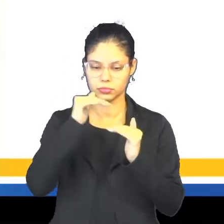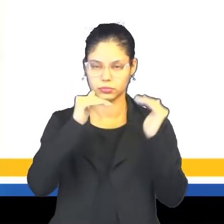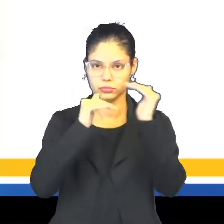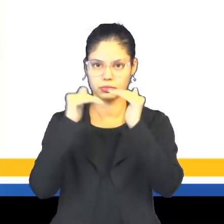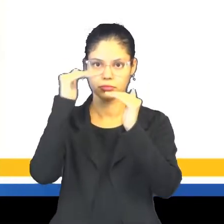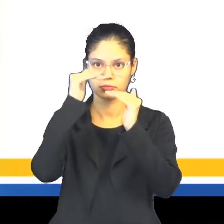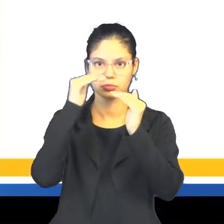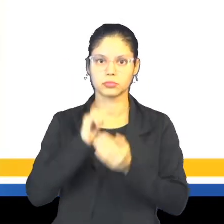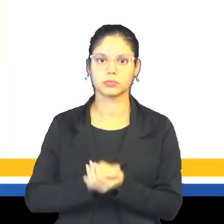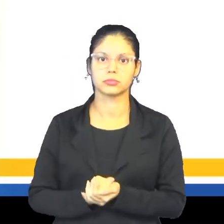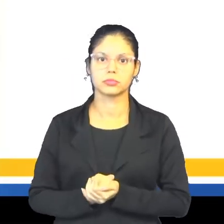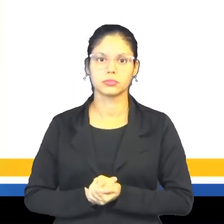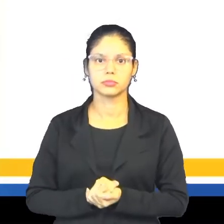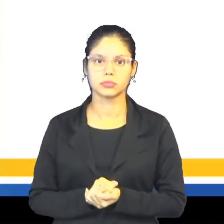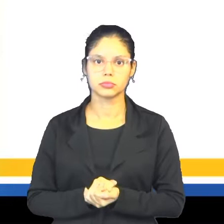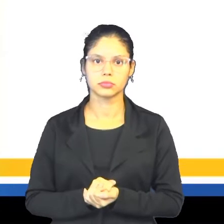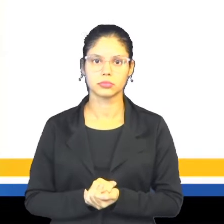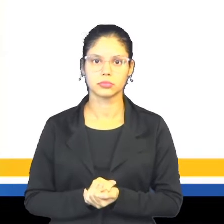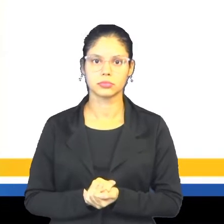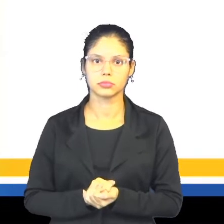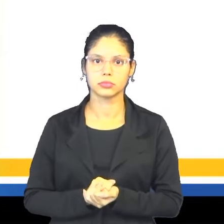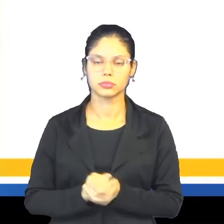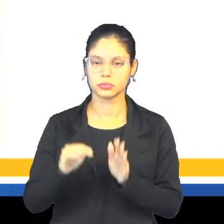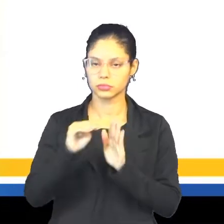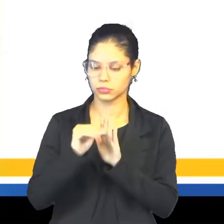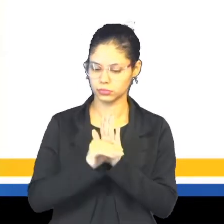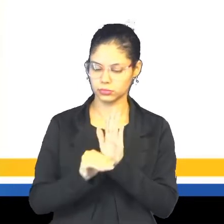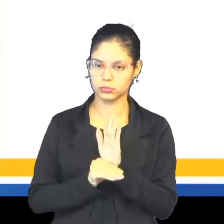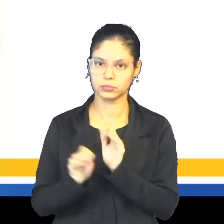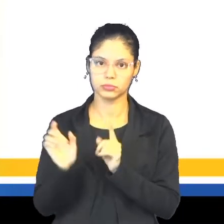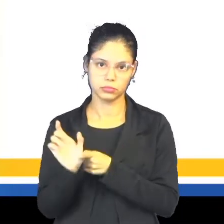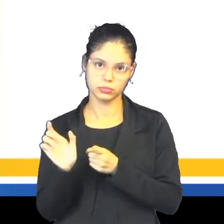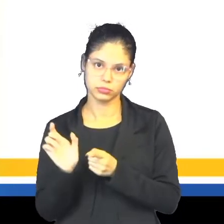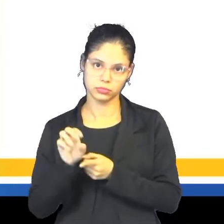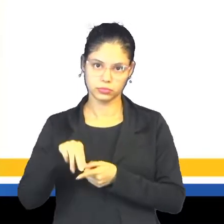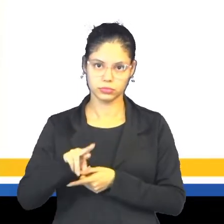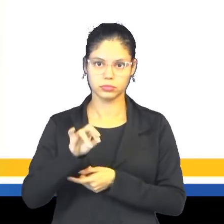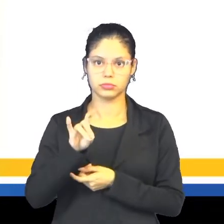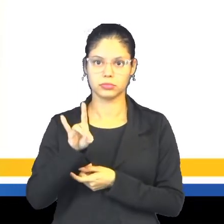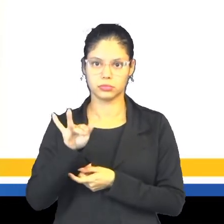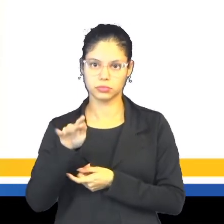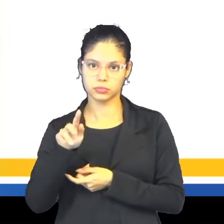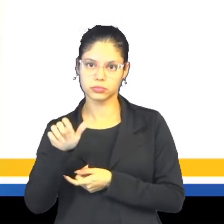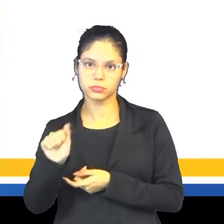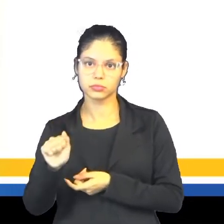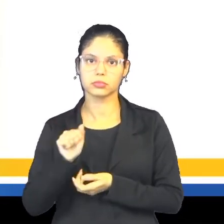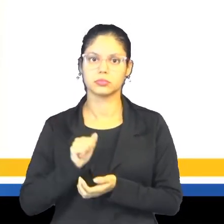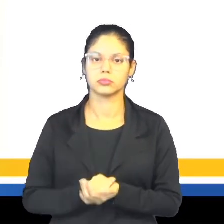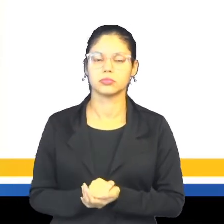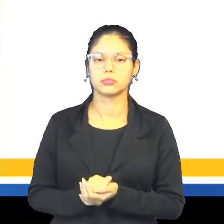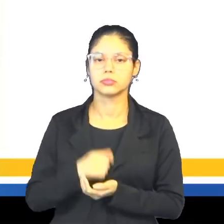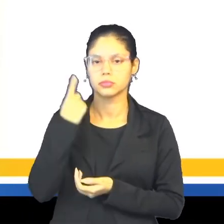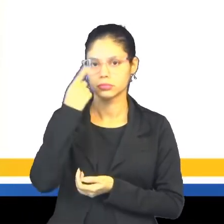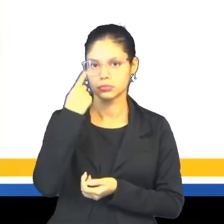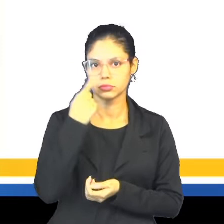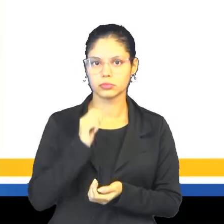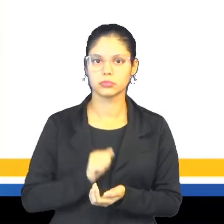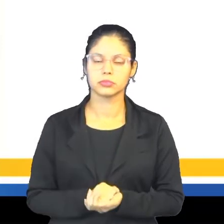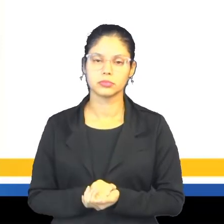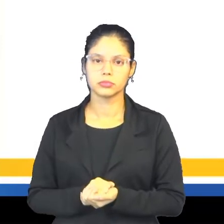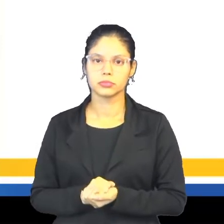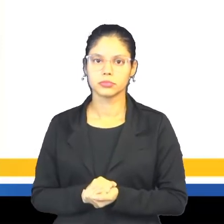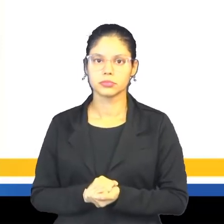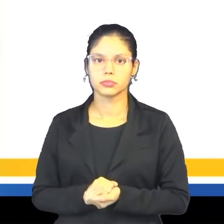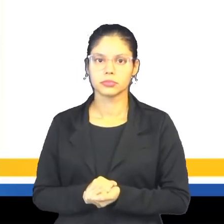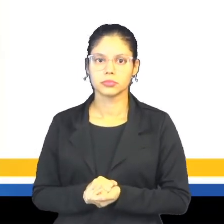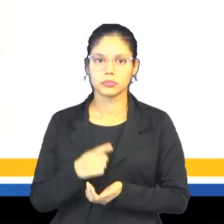ali as classes de palavra, que faz parte da morfologia, né? Que é a morfologia da língua espanhola, né? Claro que